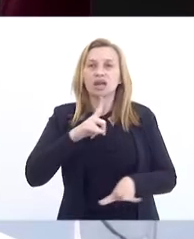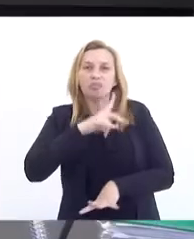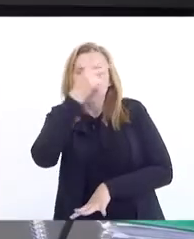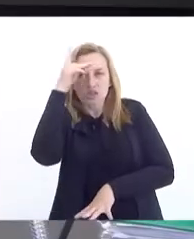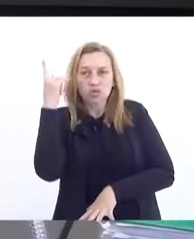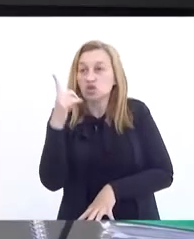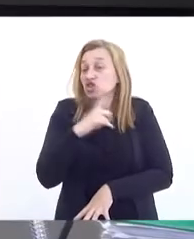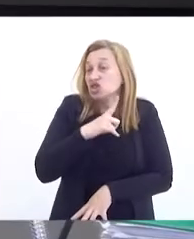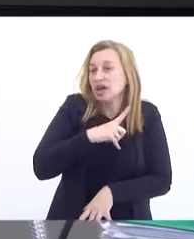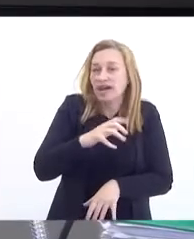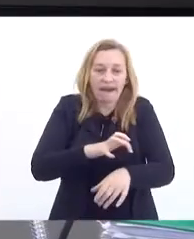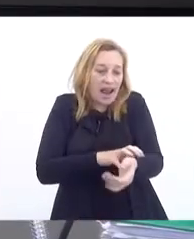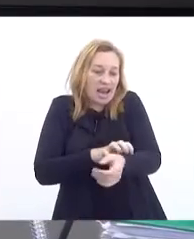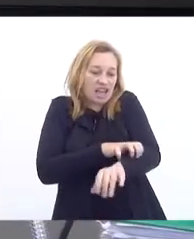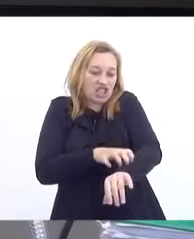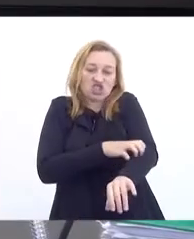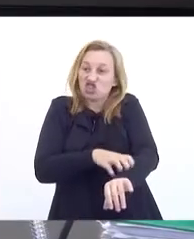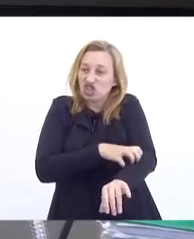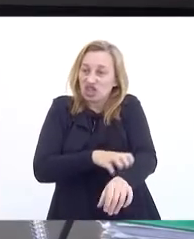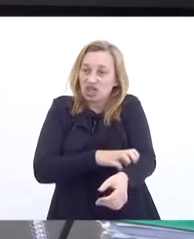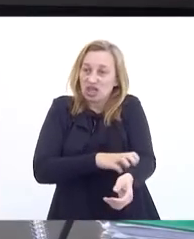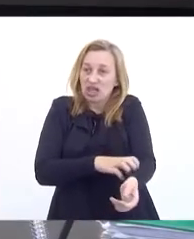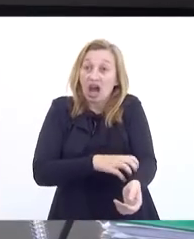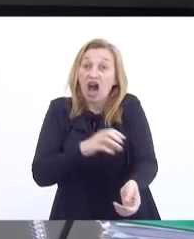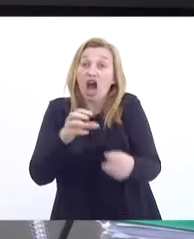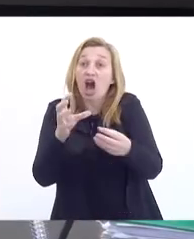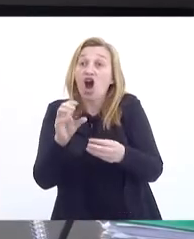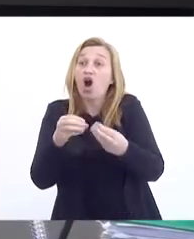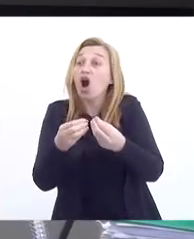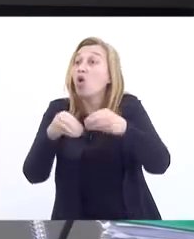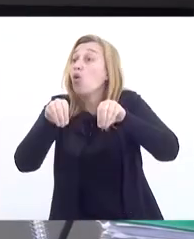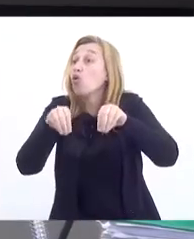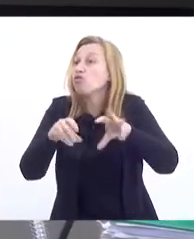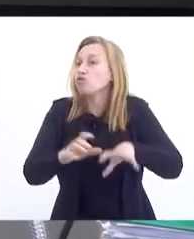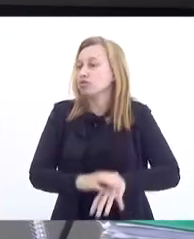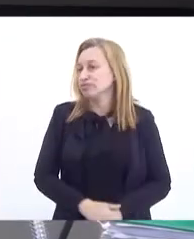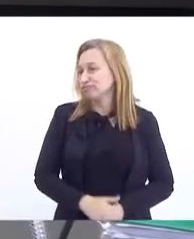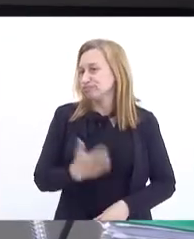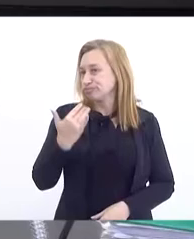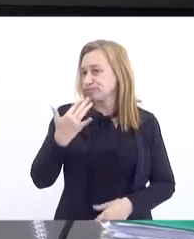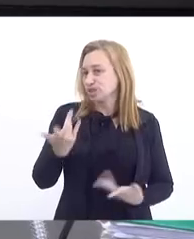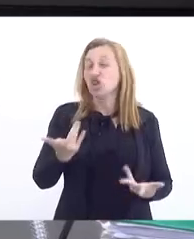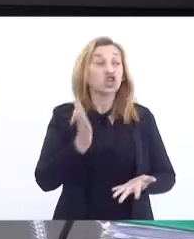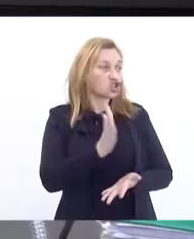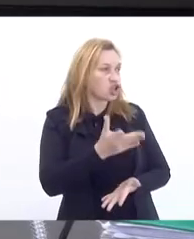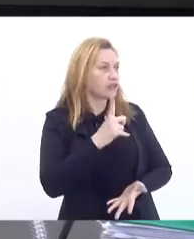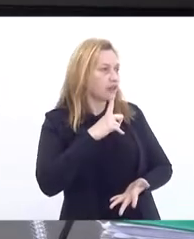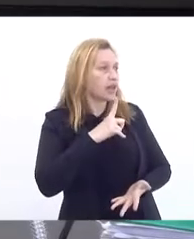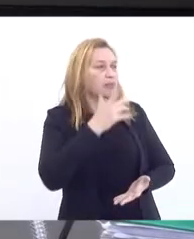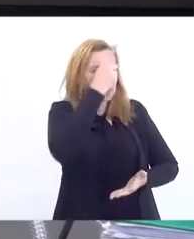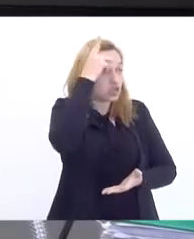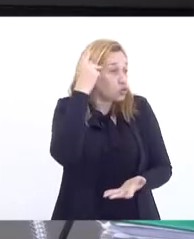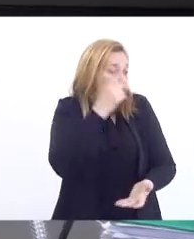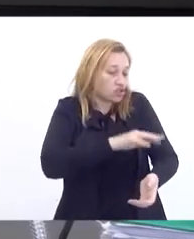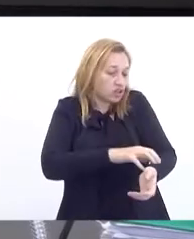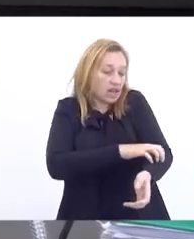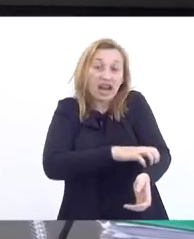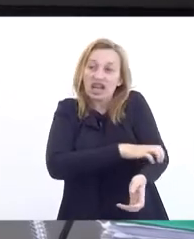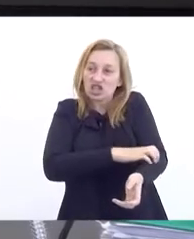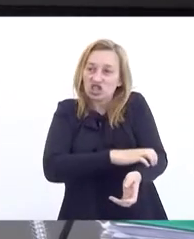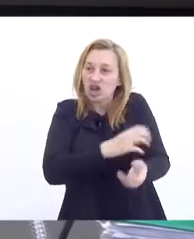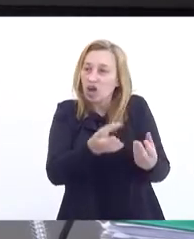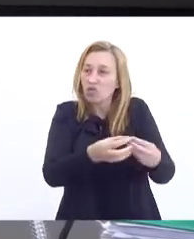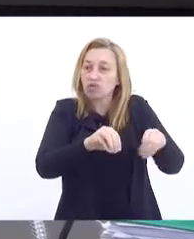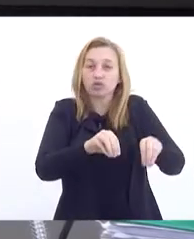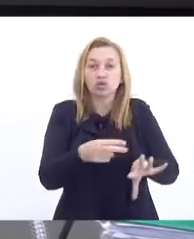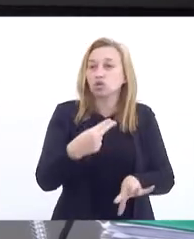têm alergia a ovo. Já vem prescrito que pessoas que têm alergia. Não podem